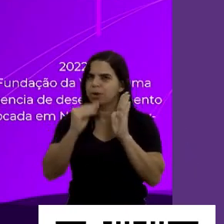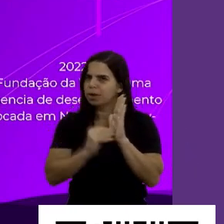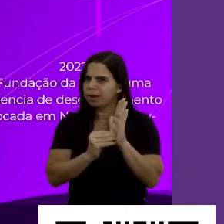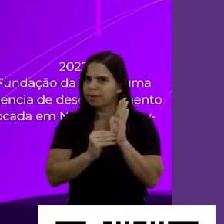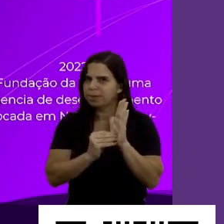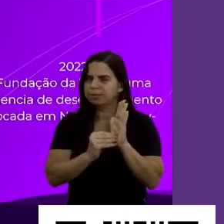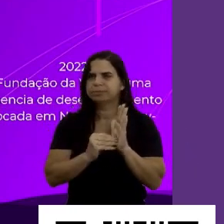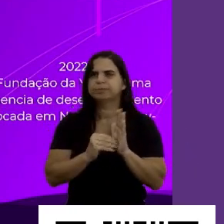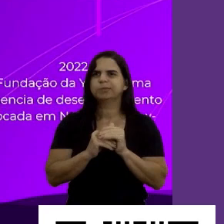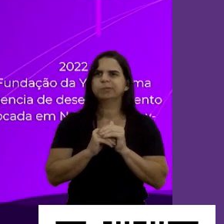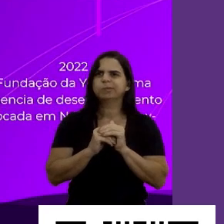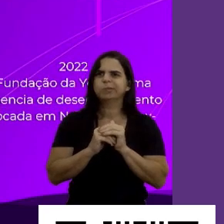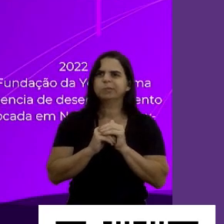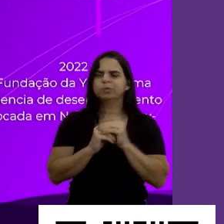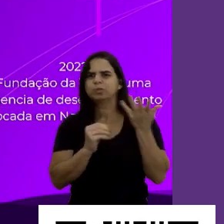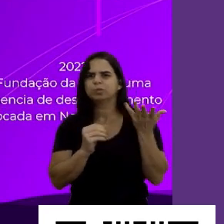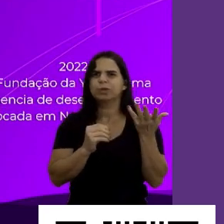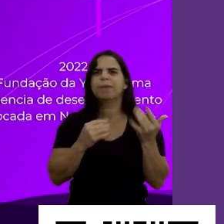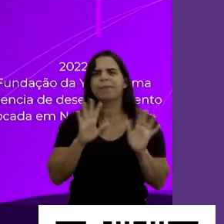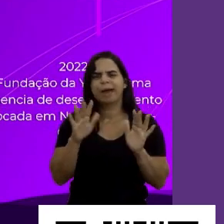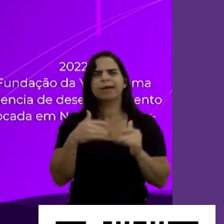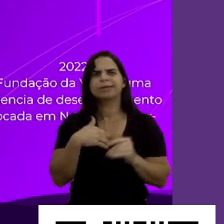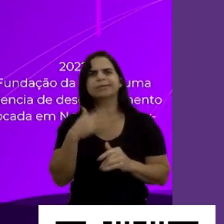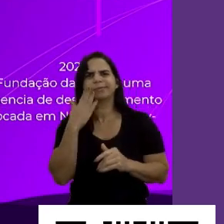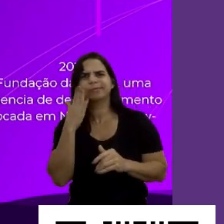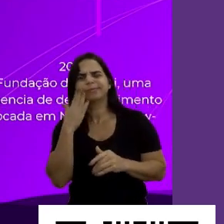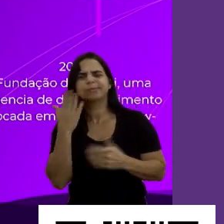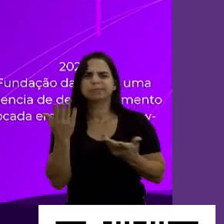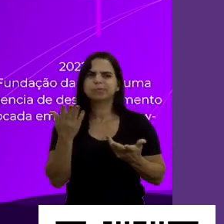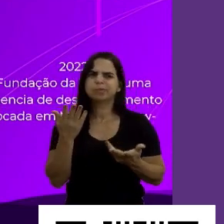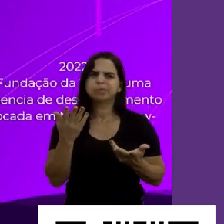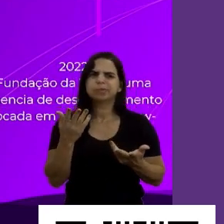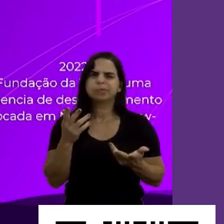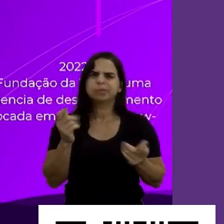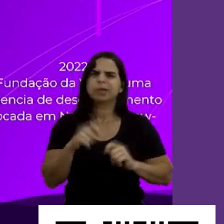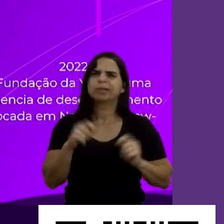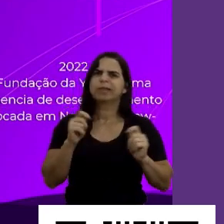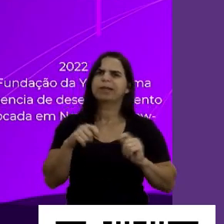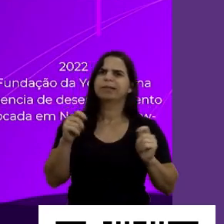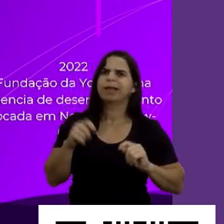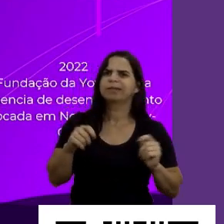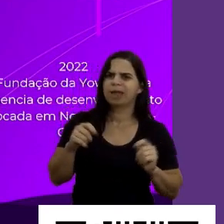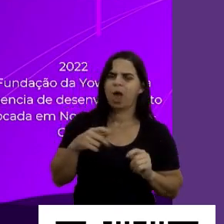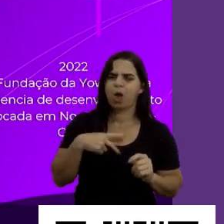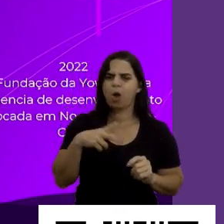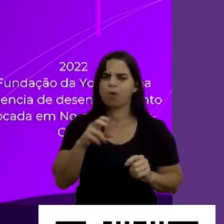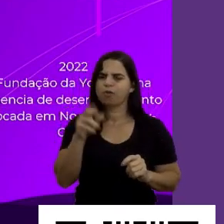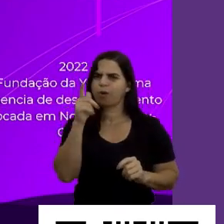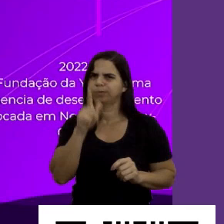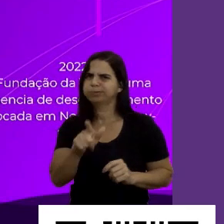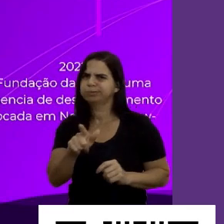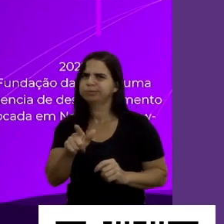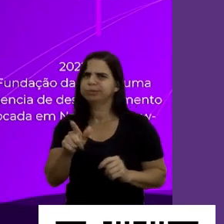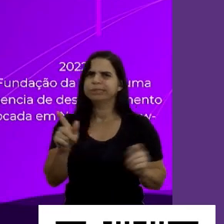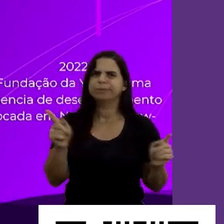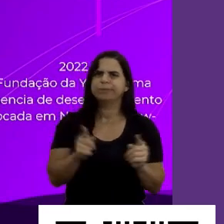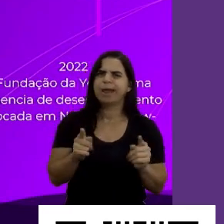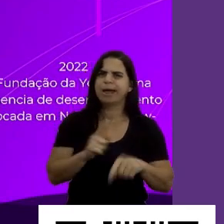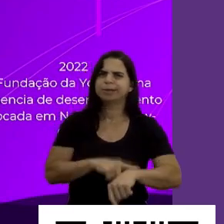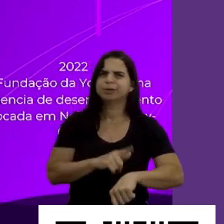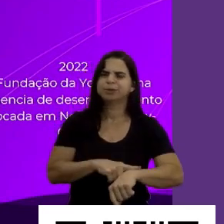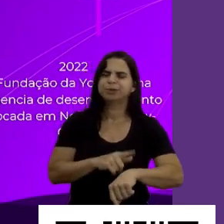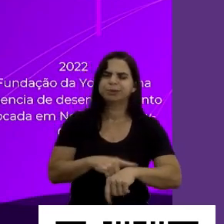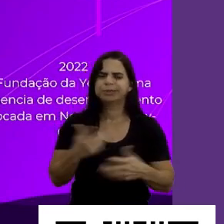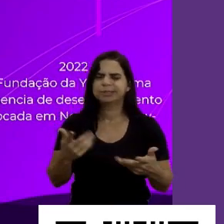mas eu tenho uma noção Então acho que eu vou me dar bem a gente tem um curto prazo né então vou por